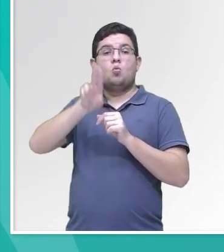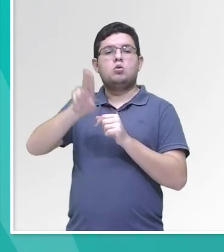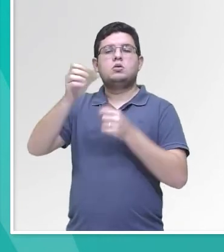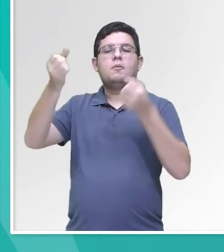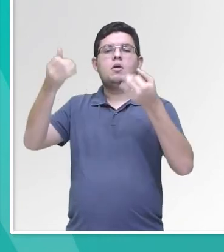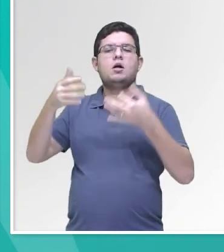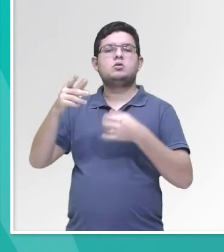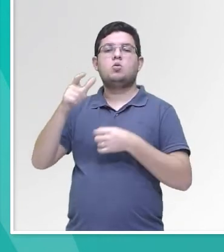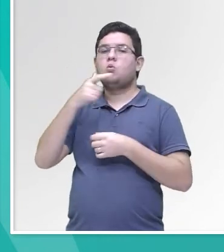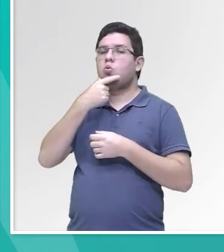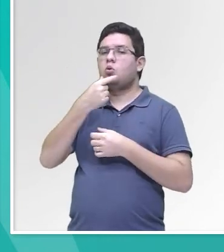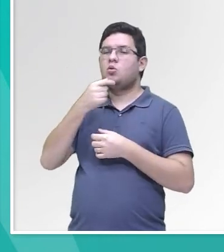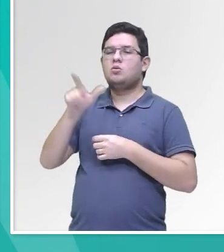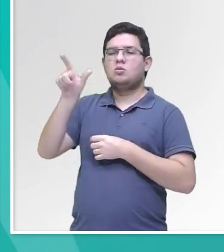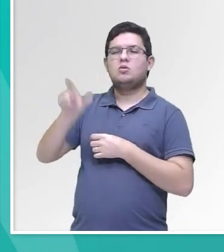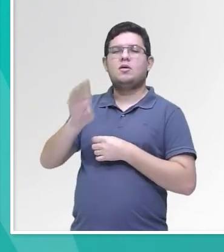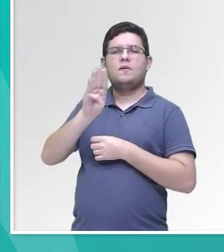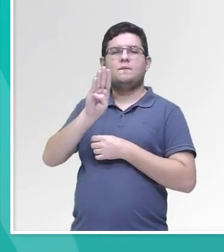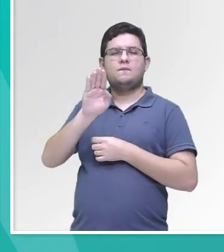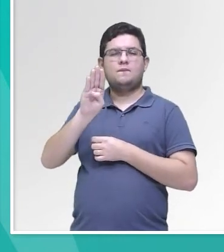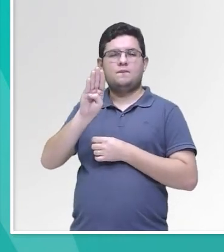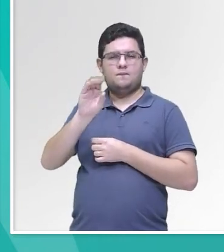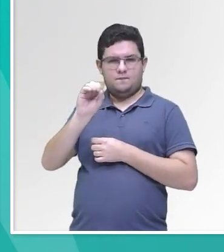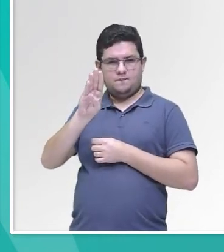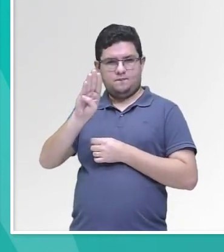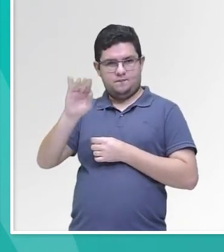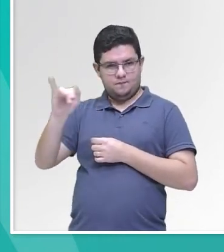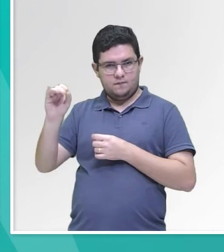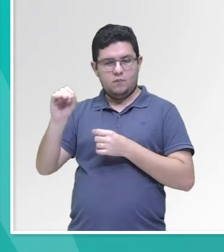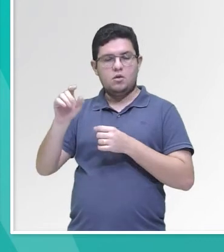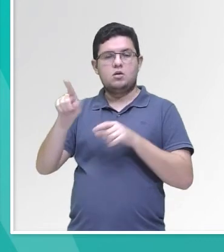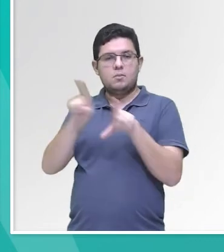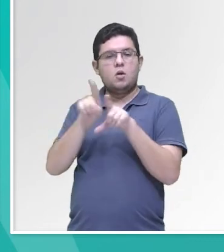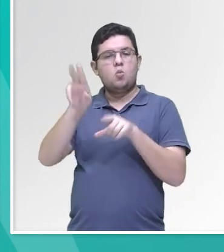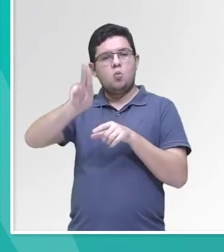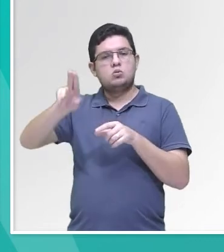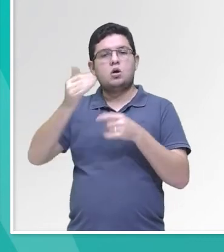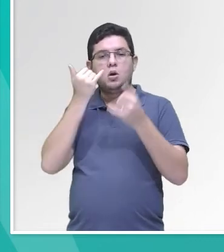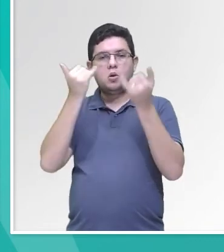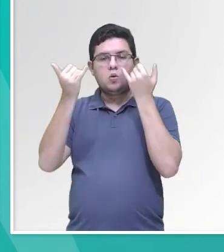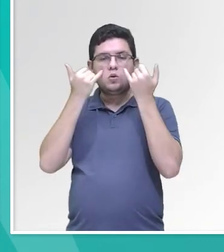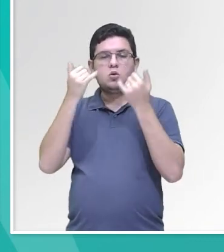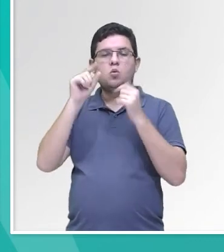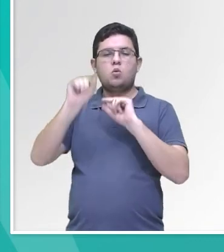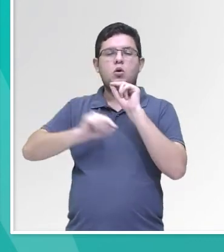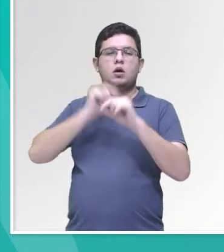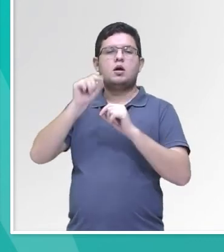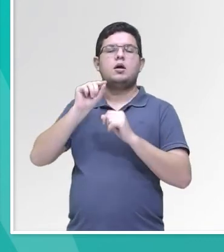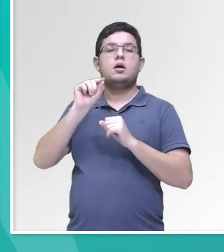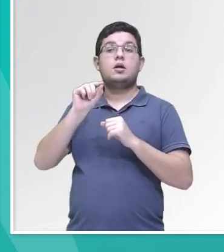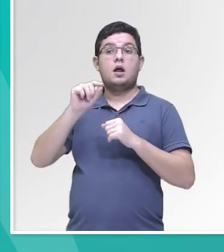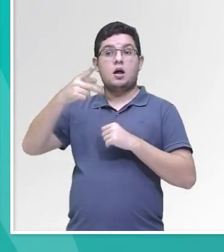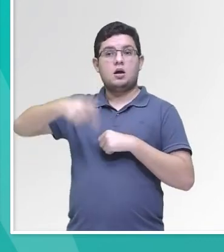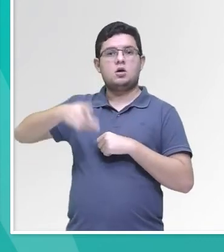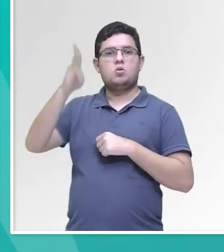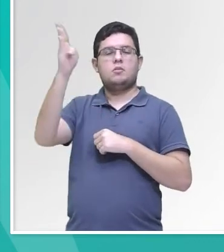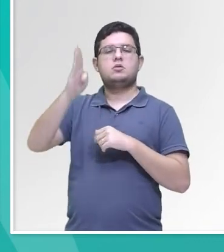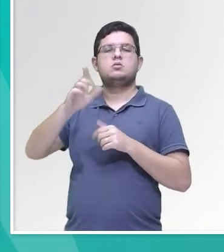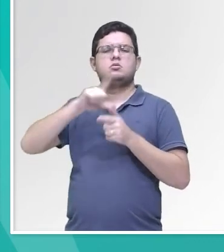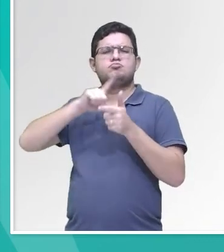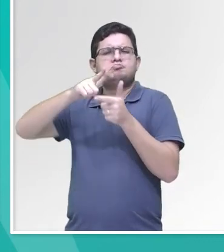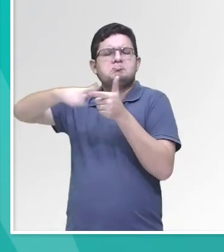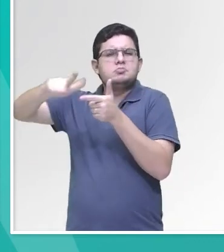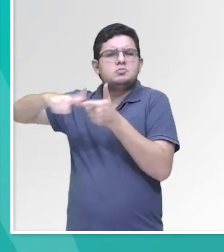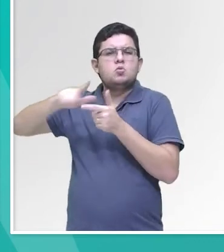argumentação e assim dizer e reafirmar a sua tese de que no Brasil existe um problema